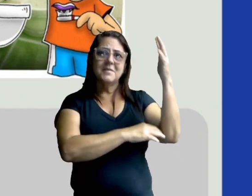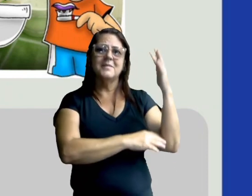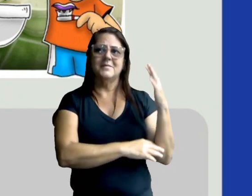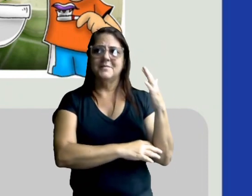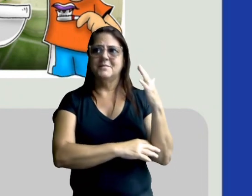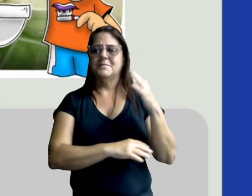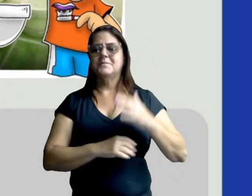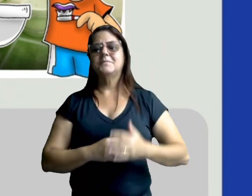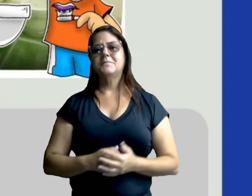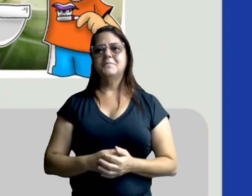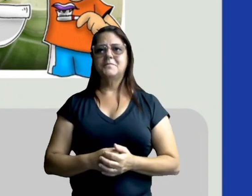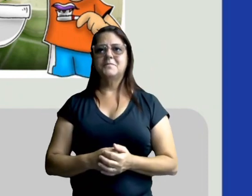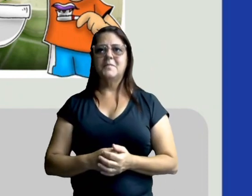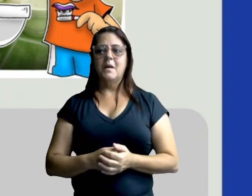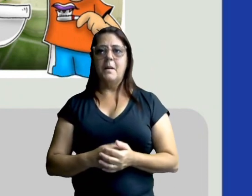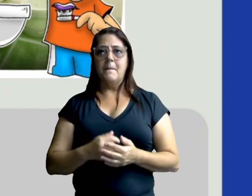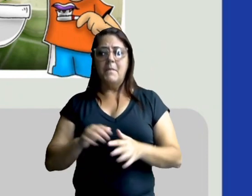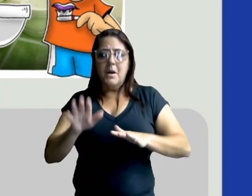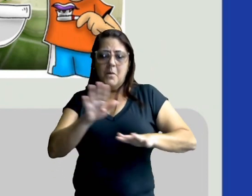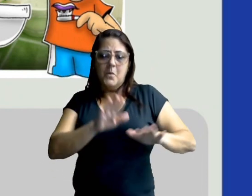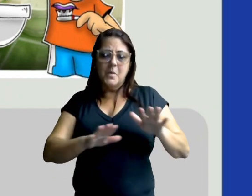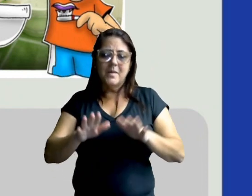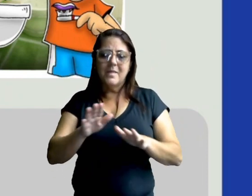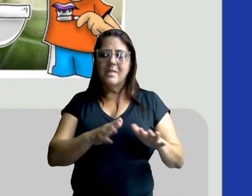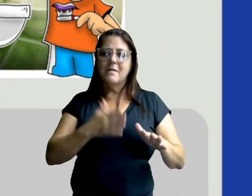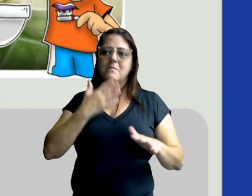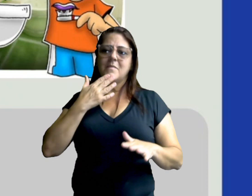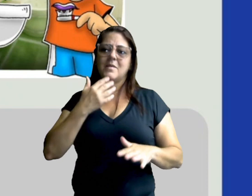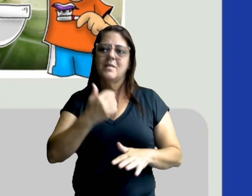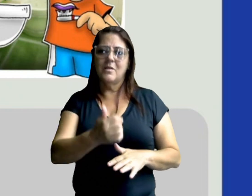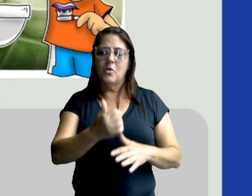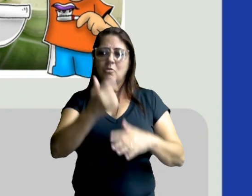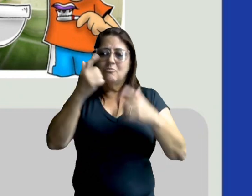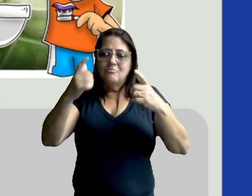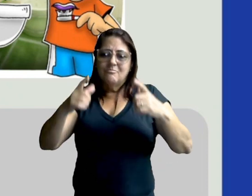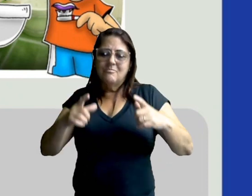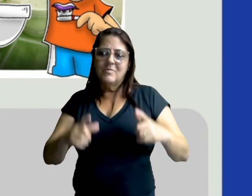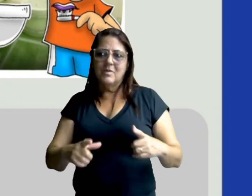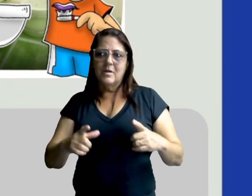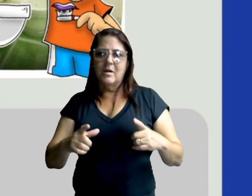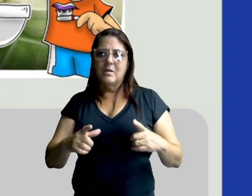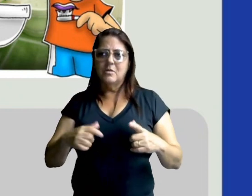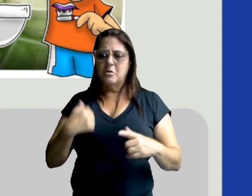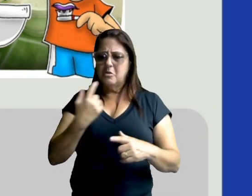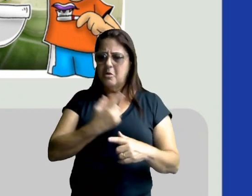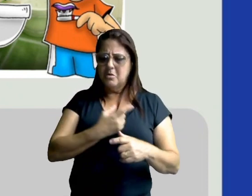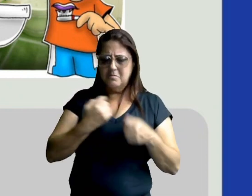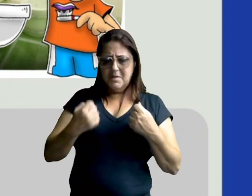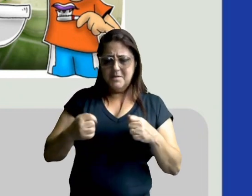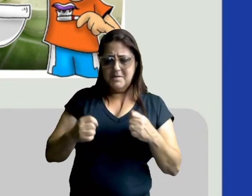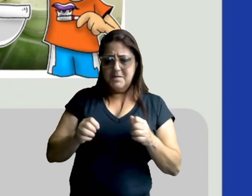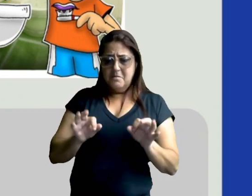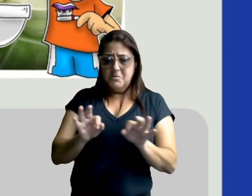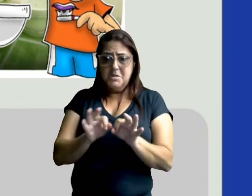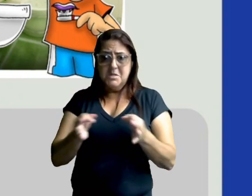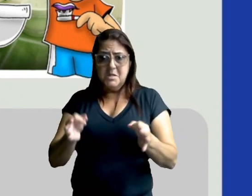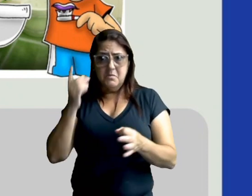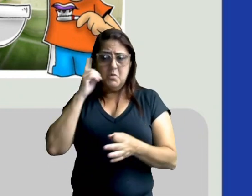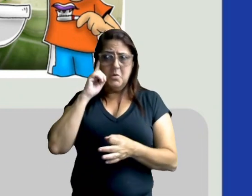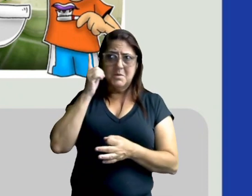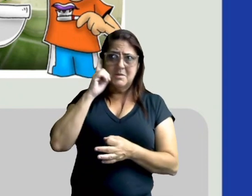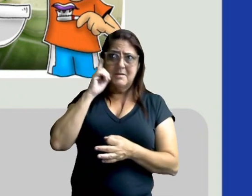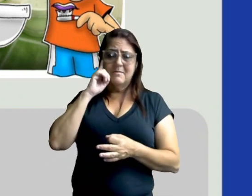ambiente. Então, para cuidar bem do ambiente, cada um de nós pode tomar algumas atitudes simples no dia a